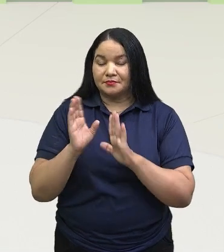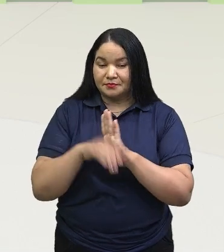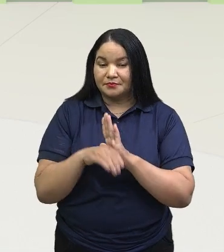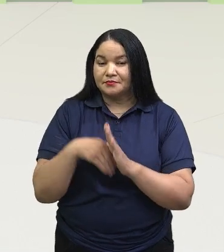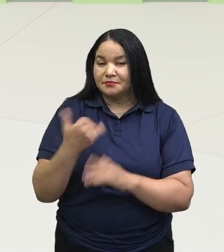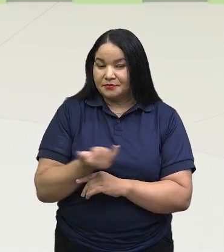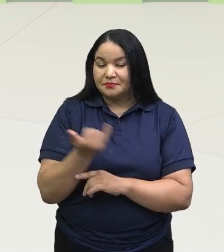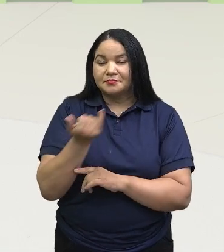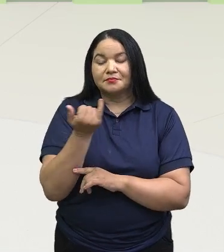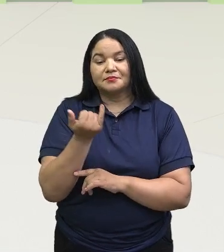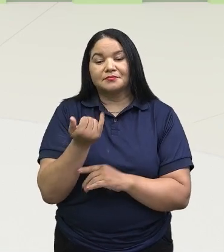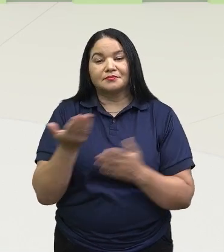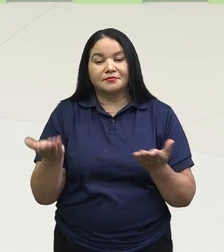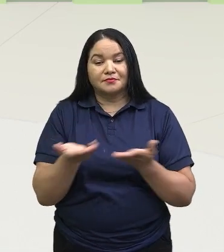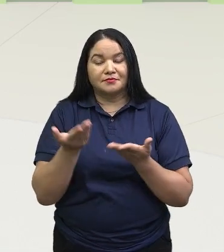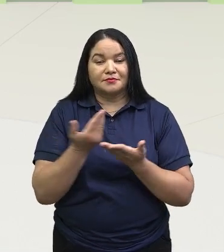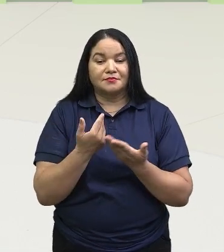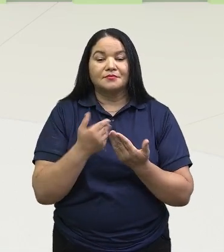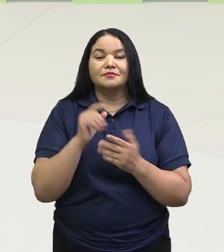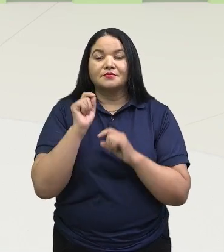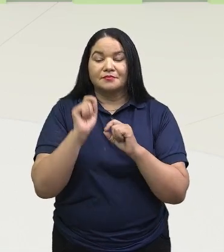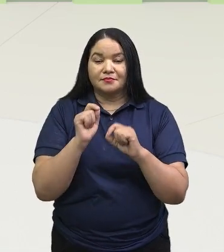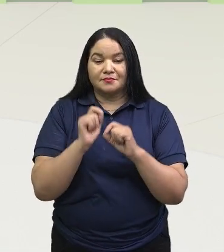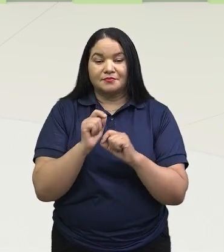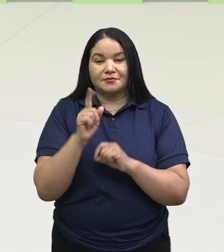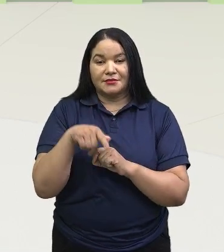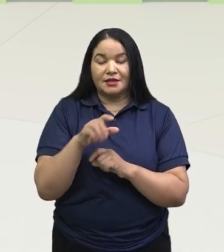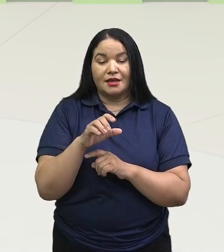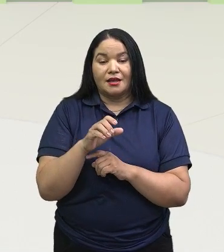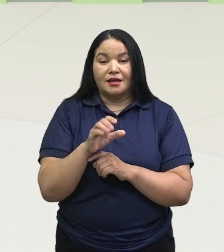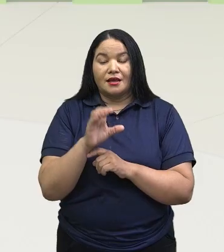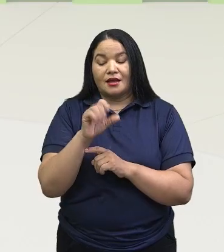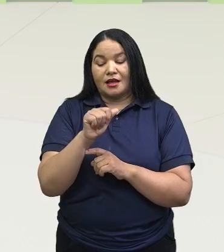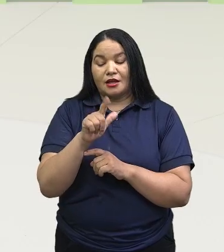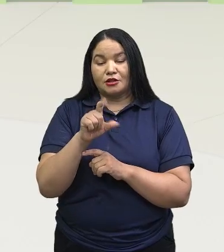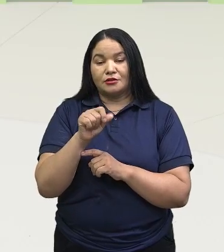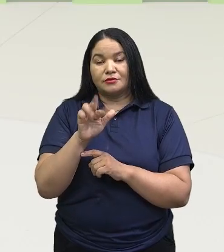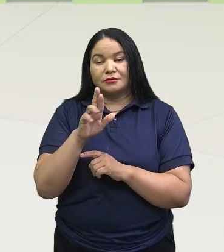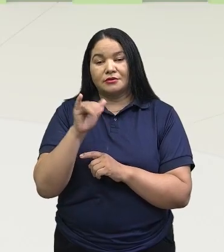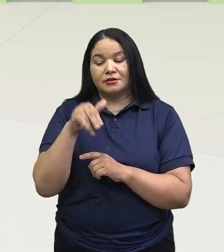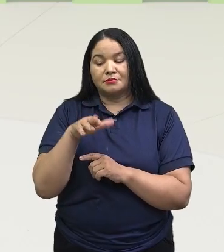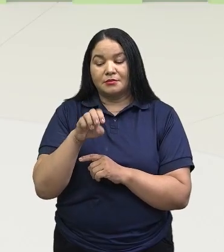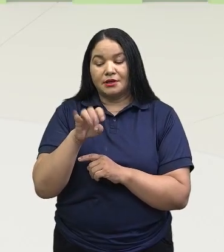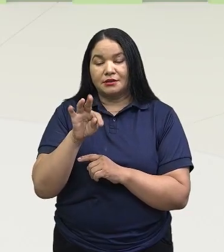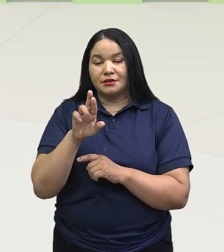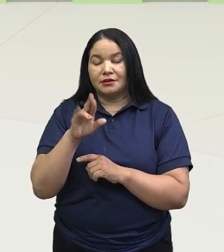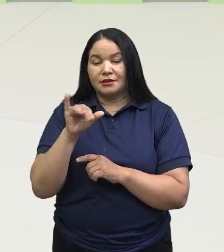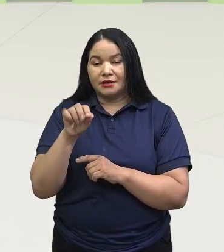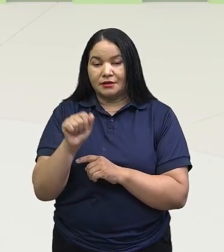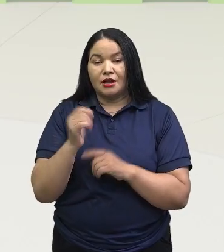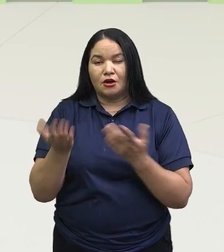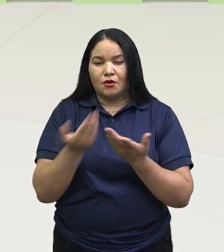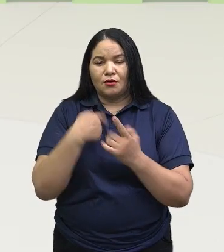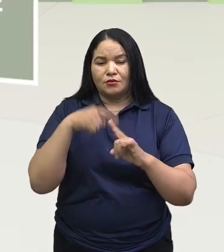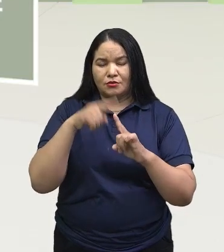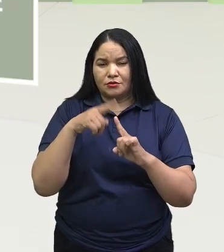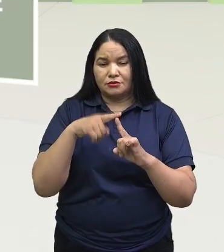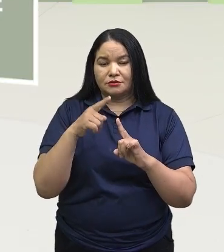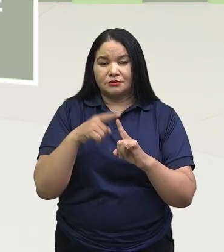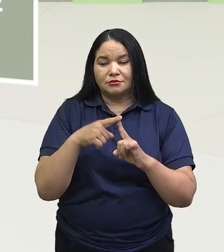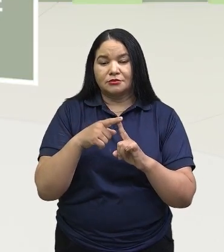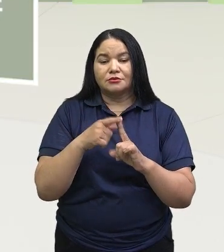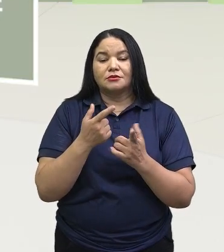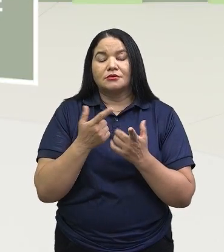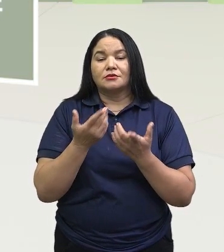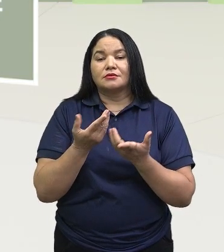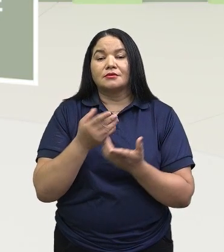importante aí da nossa calorimetria. E agora nós vamos saber que existem dois tipos de calor. É o calor